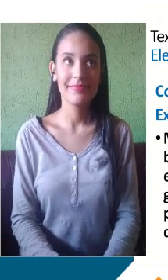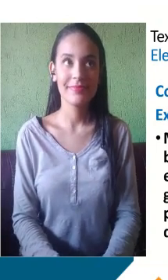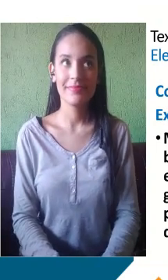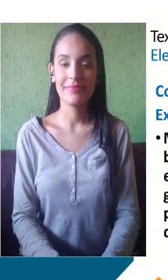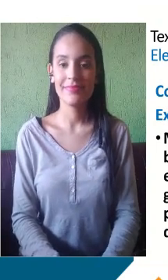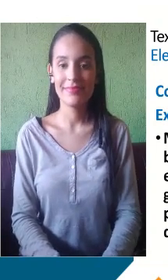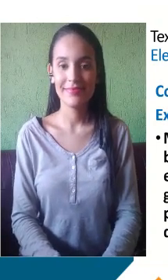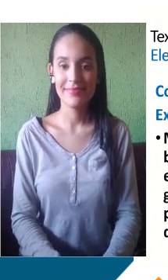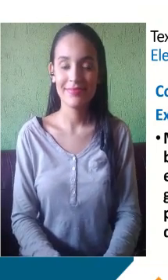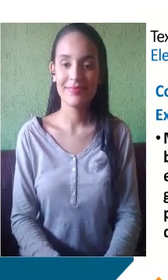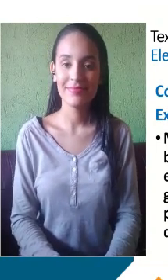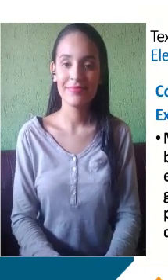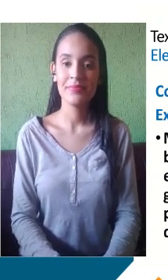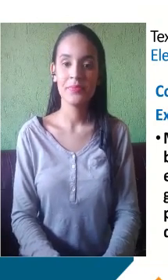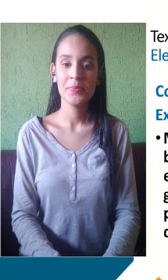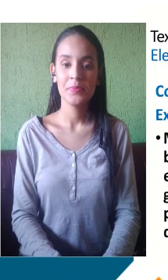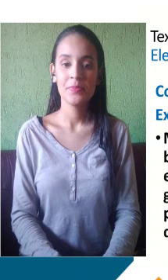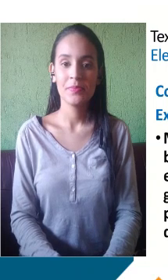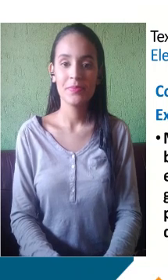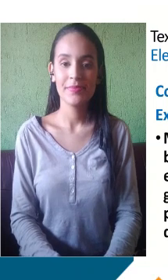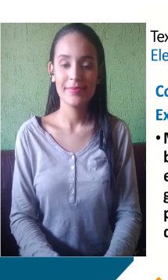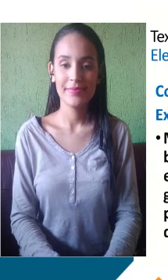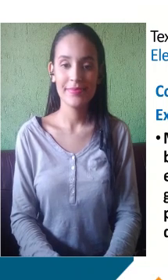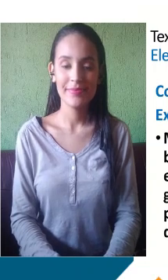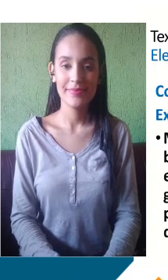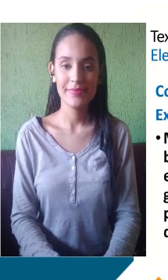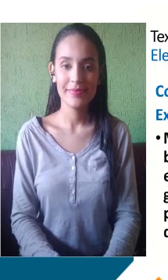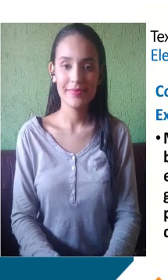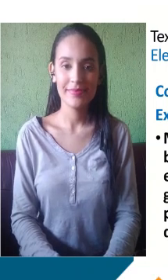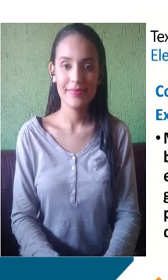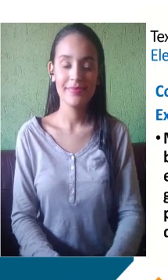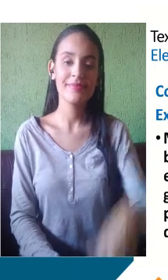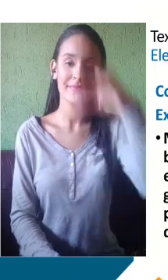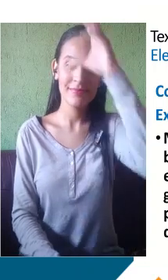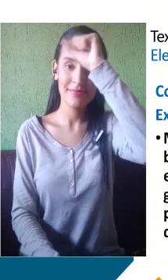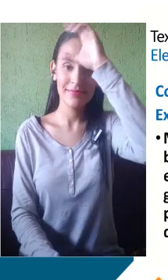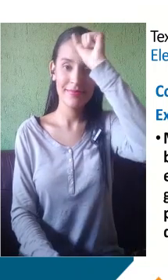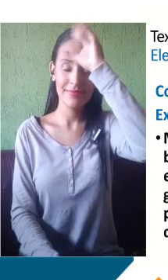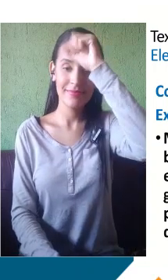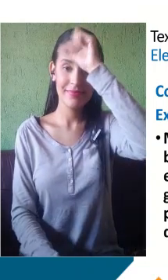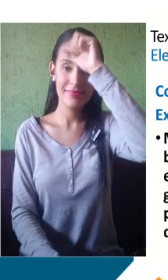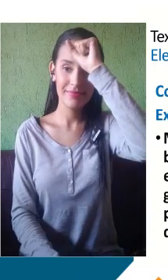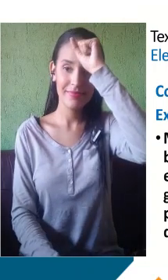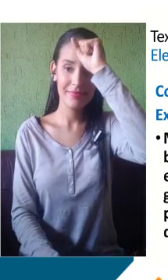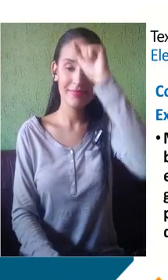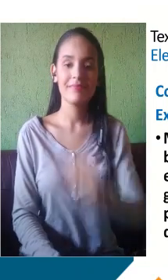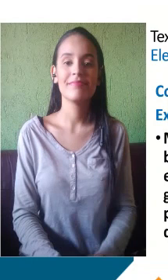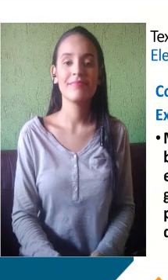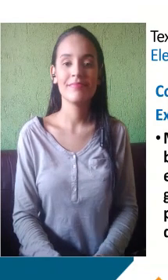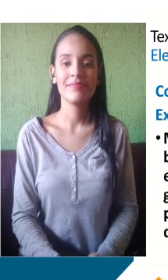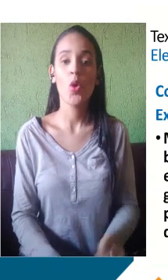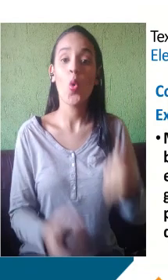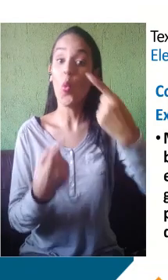não tem argumentação, a gente tem aí um consenso. Agora a gente vai aprender um terceiro elemento aí, que a gente vai chamar de elemento adicional. Esse